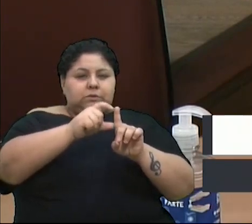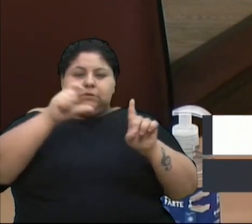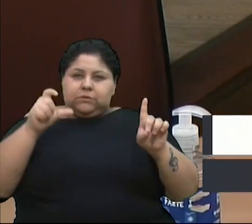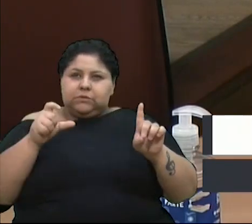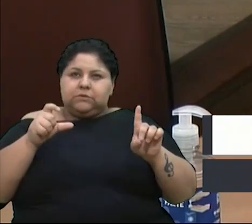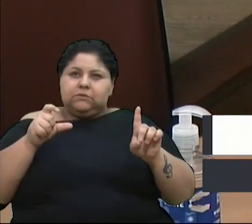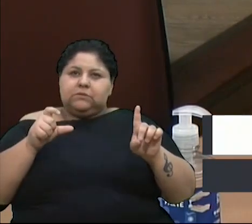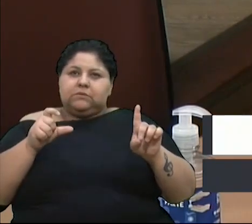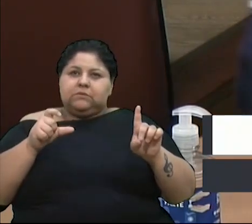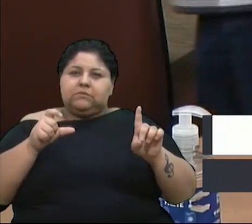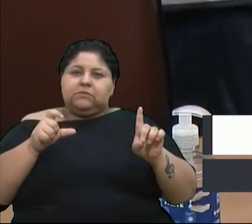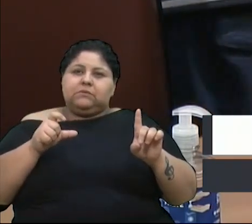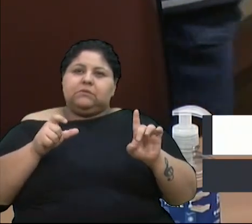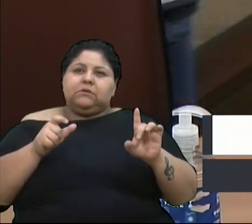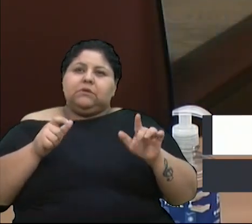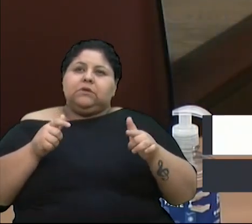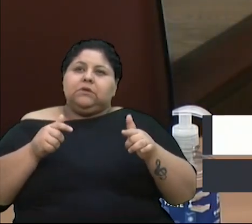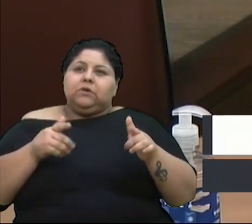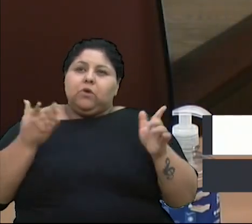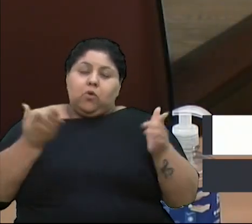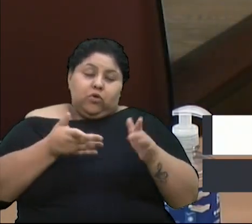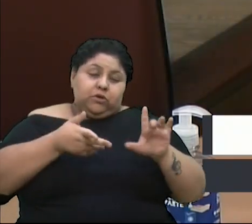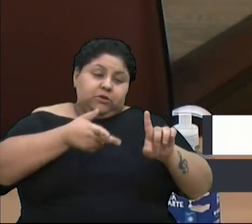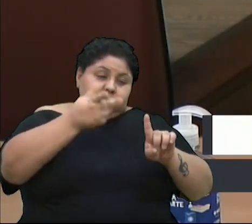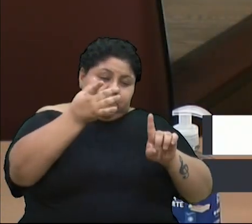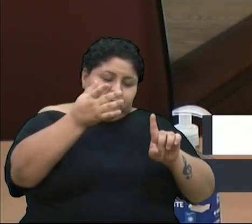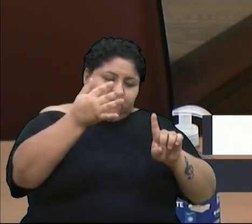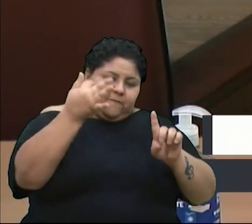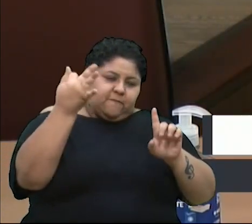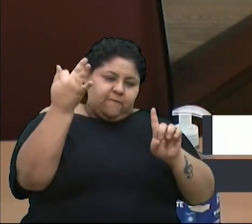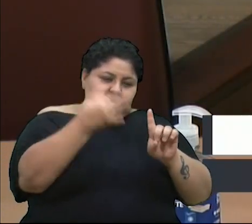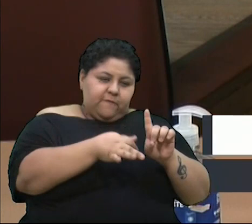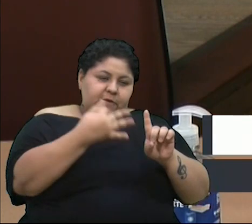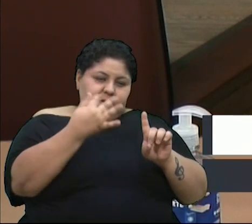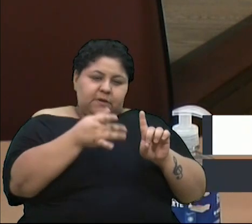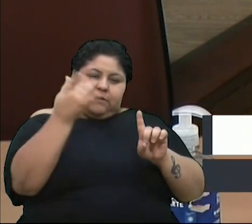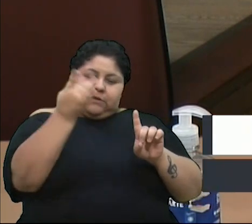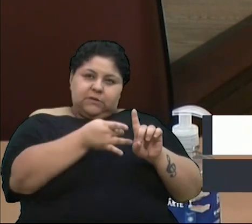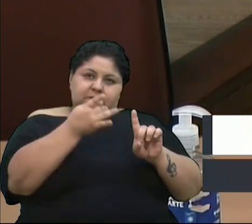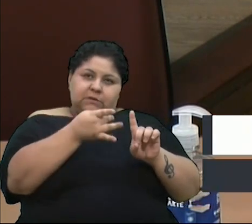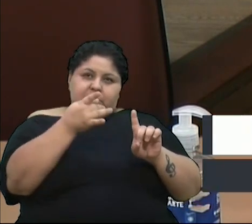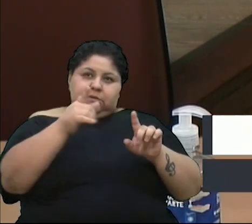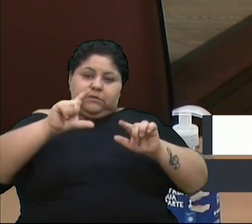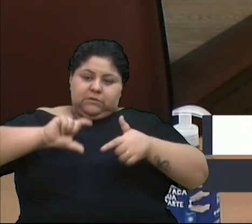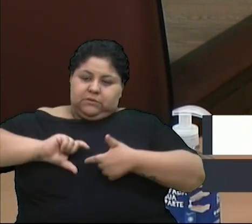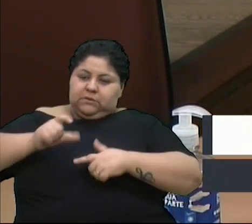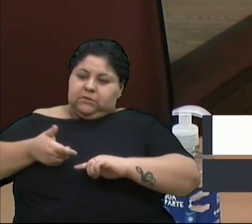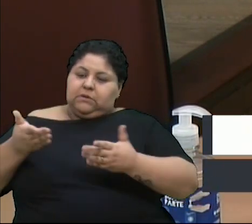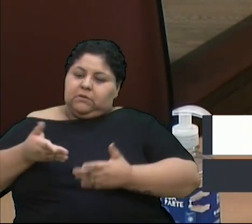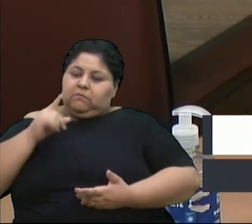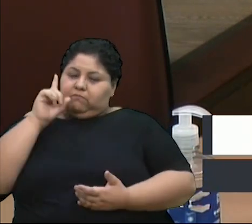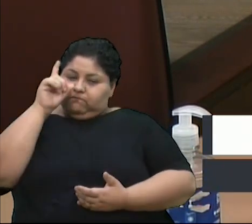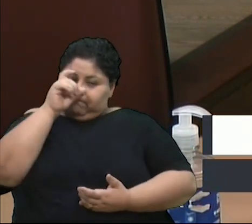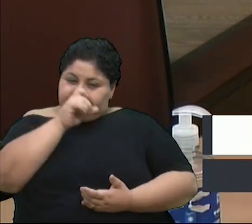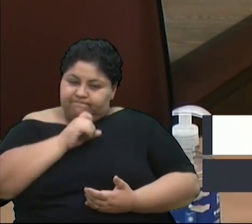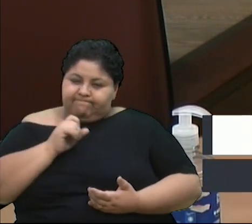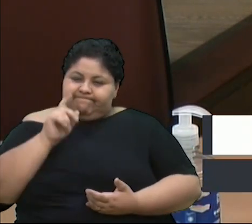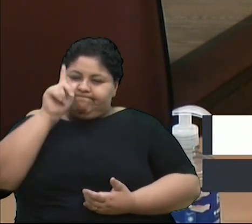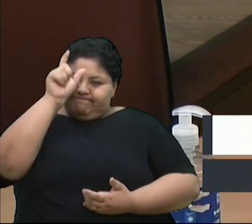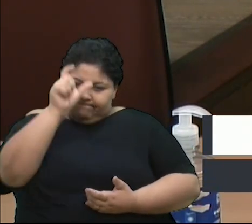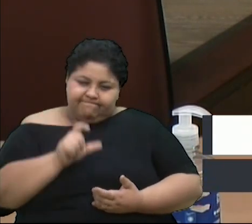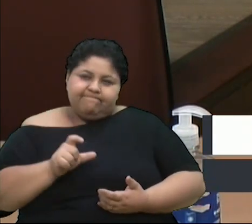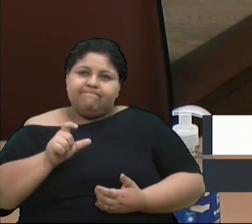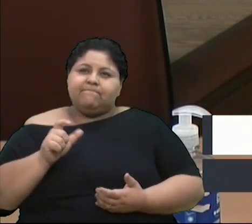conflito, mas especialmente, né, a Israel, que passa por esse momento de tanta dificuldade, e claro, a todos que estão lá, que foram